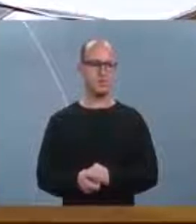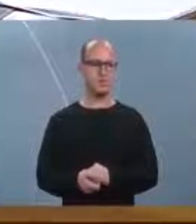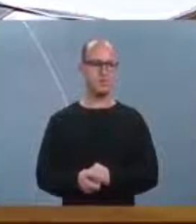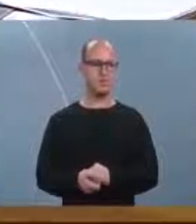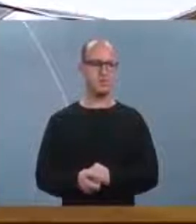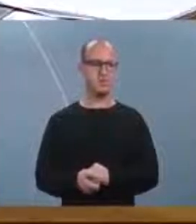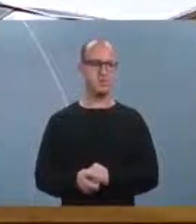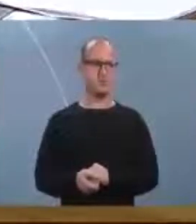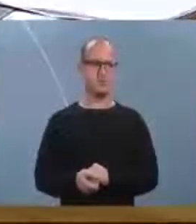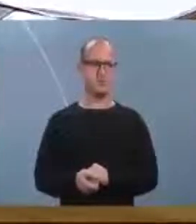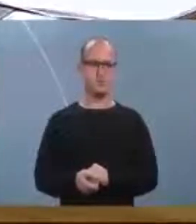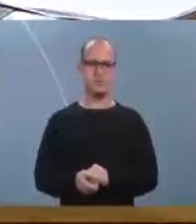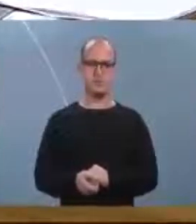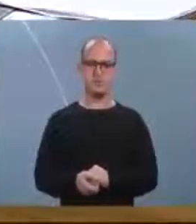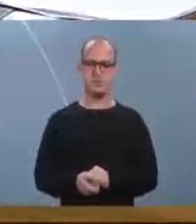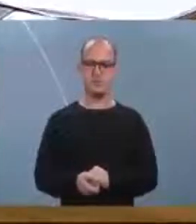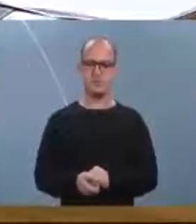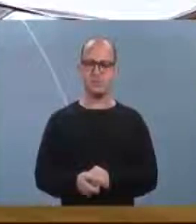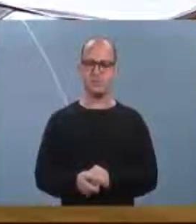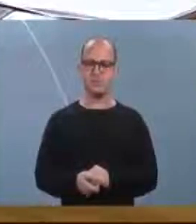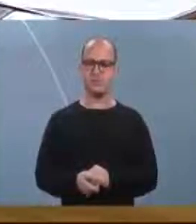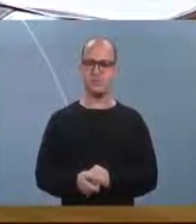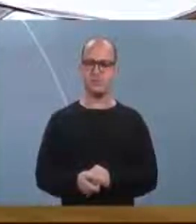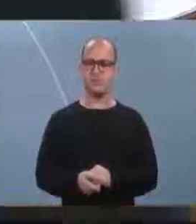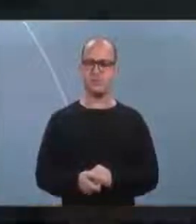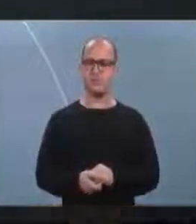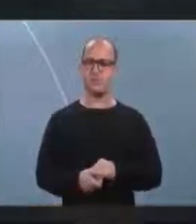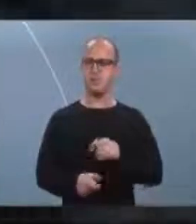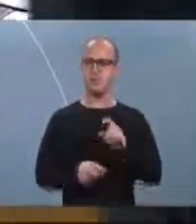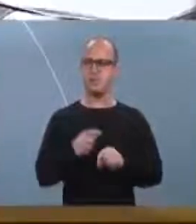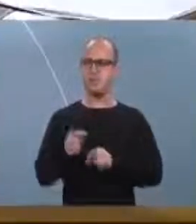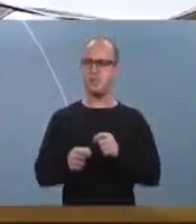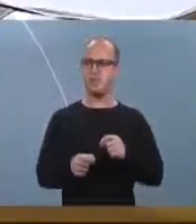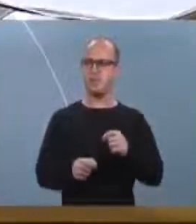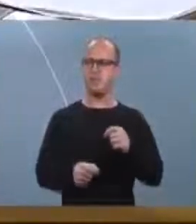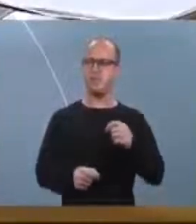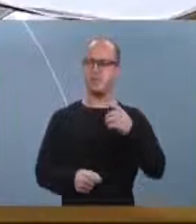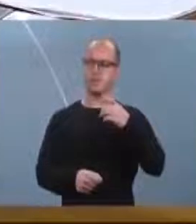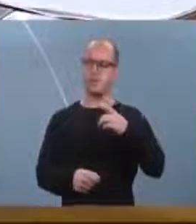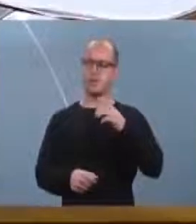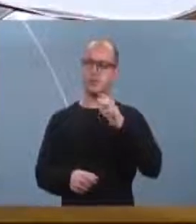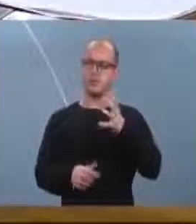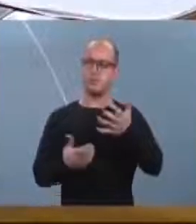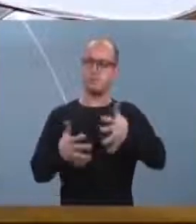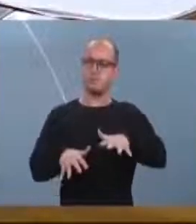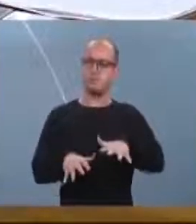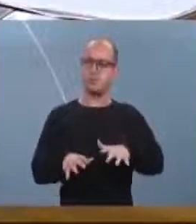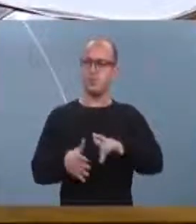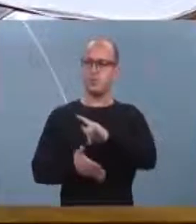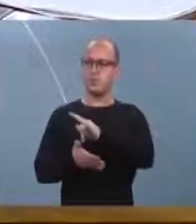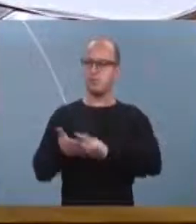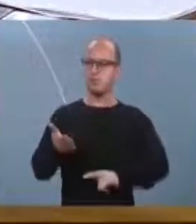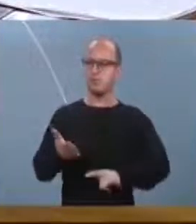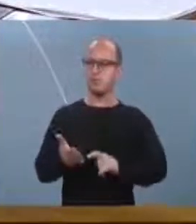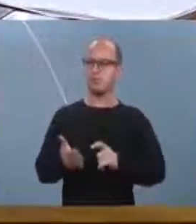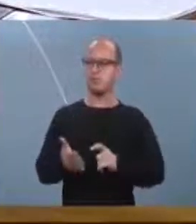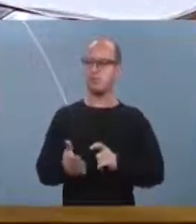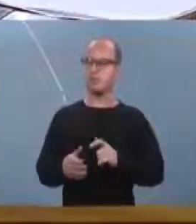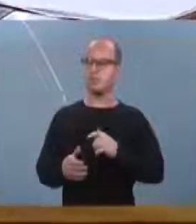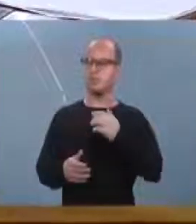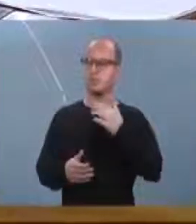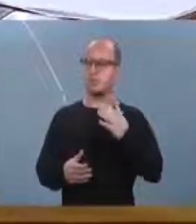procurador se recusar a entregar a Assembleia Legislativa uma cópia da ação de